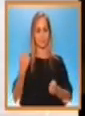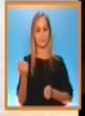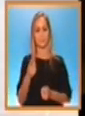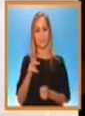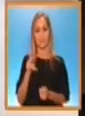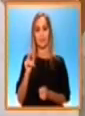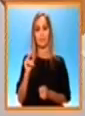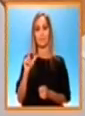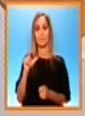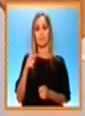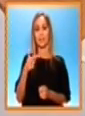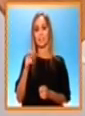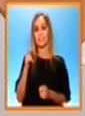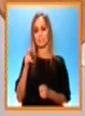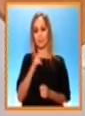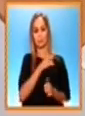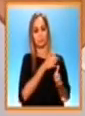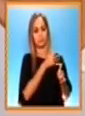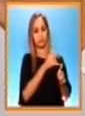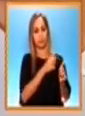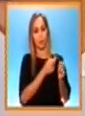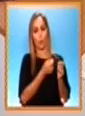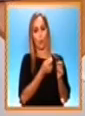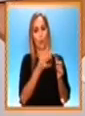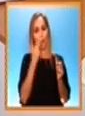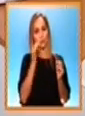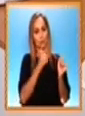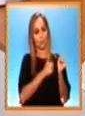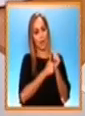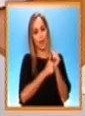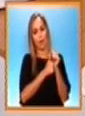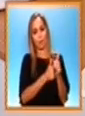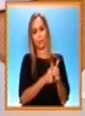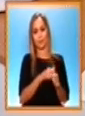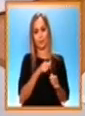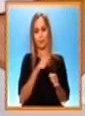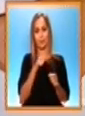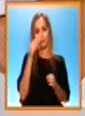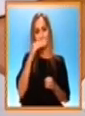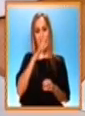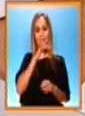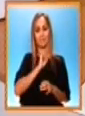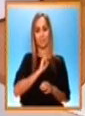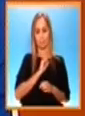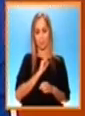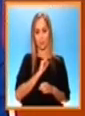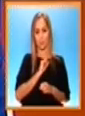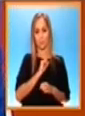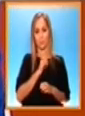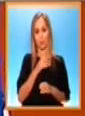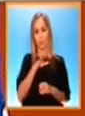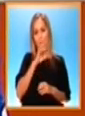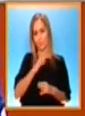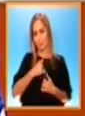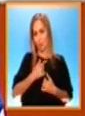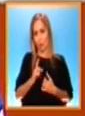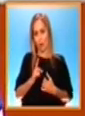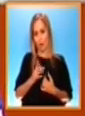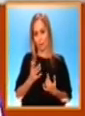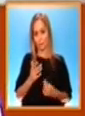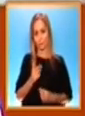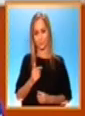o Walter já vem connosco desde o Quase Normal. Que fazia de meu filho. Exatamente. No Quase Normal. Agora não faz de meu filho.